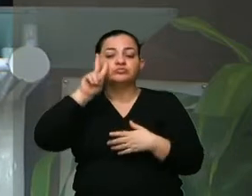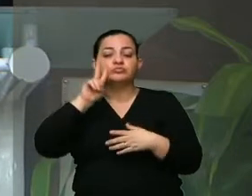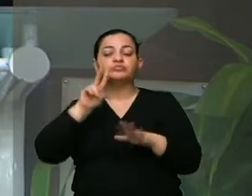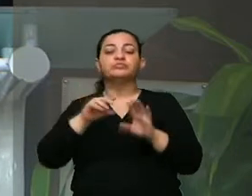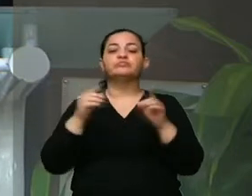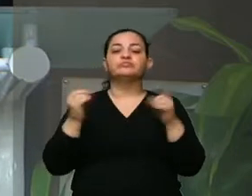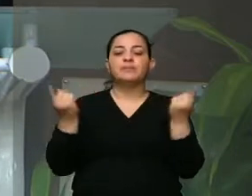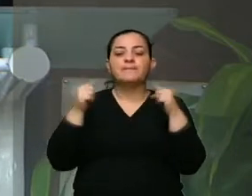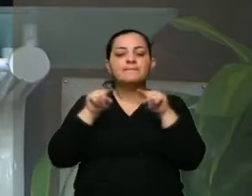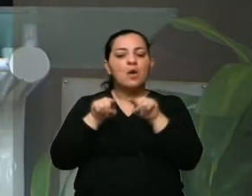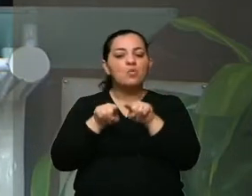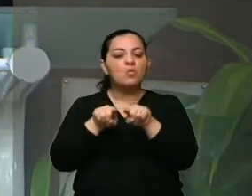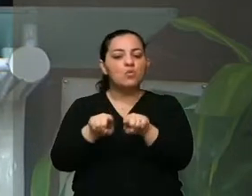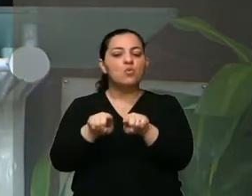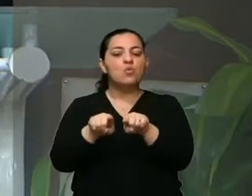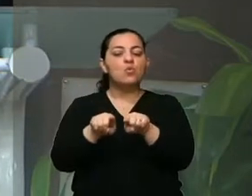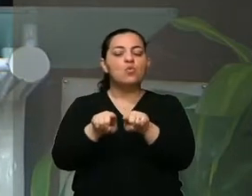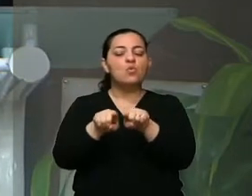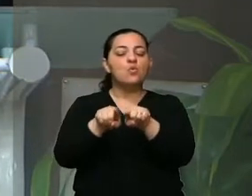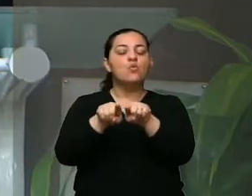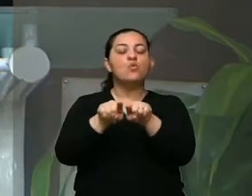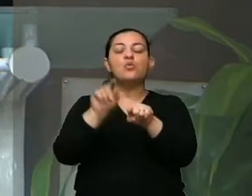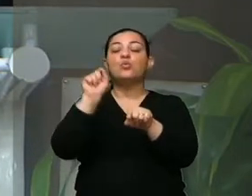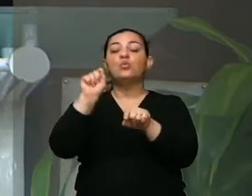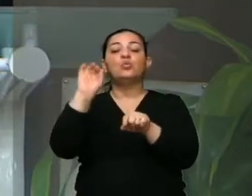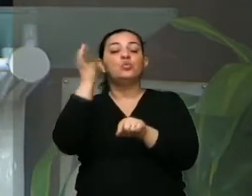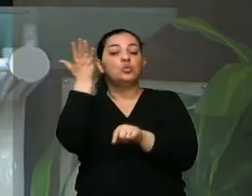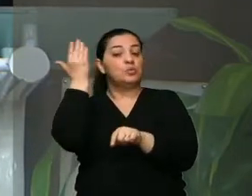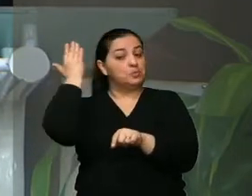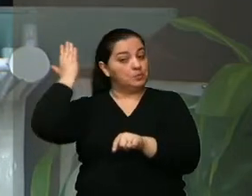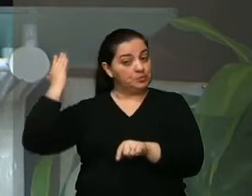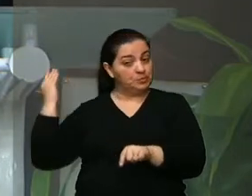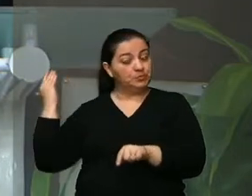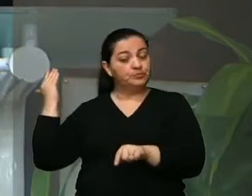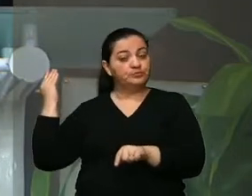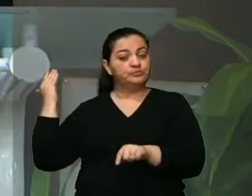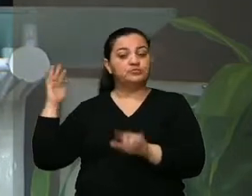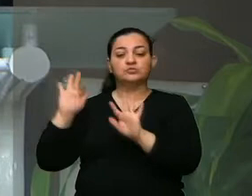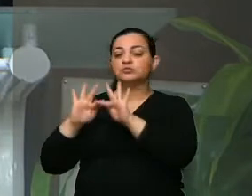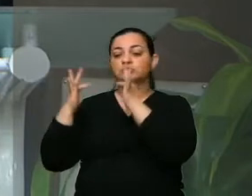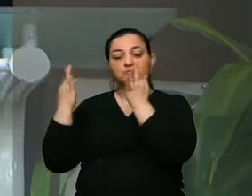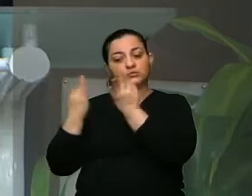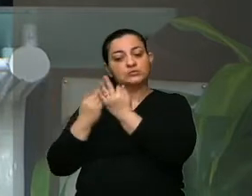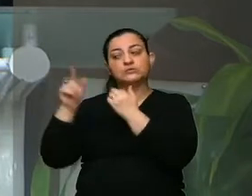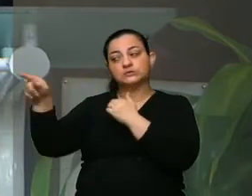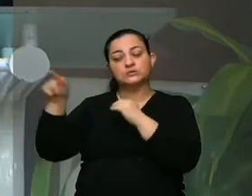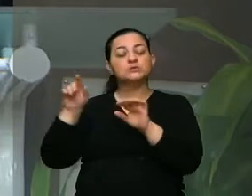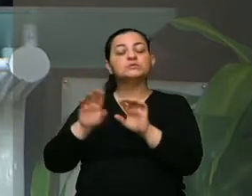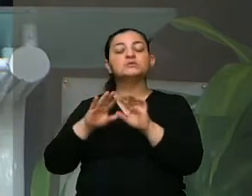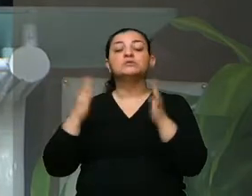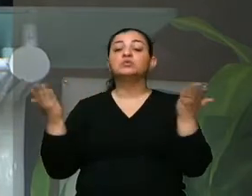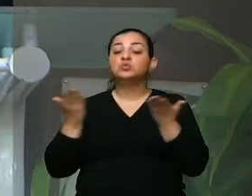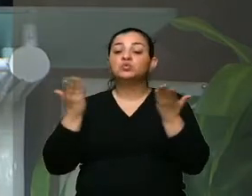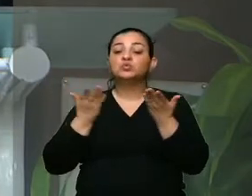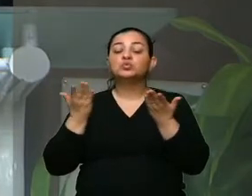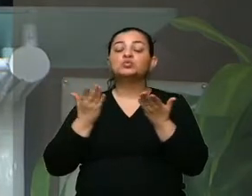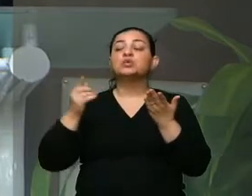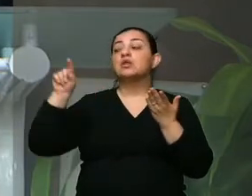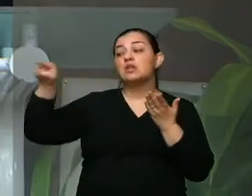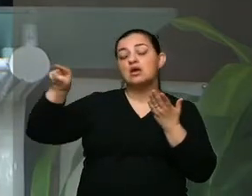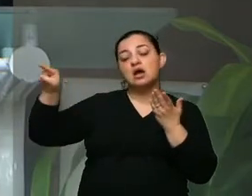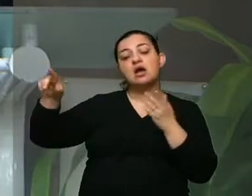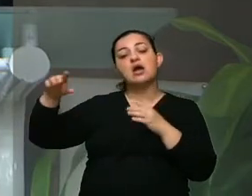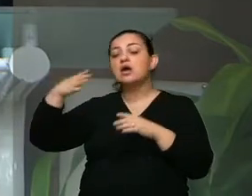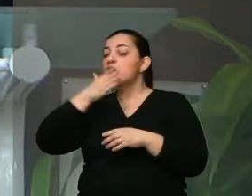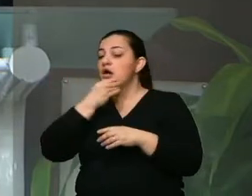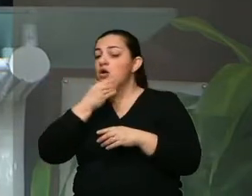paralelo entre o que acontecia lá naquela família de israel e que acontece aqui lá o tutor